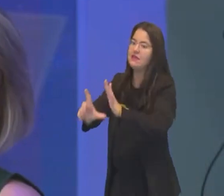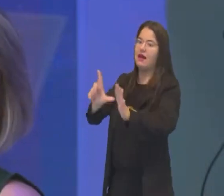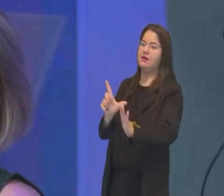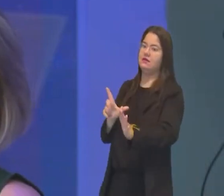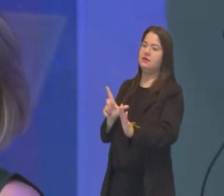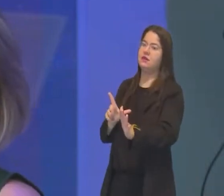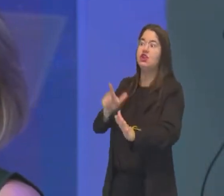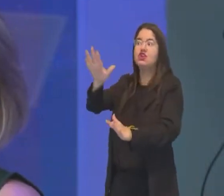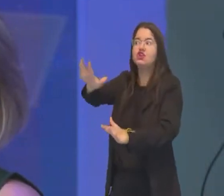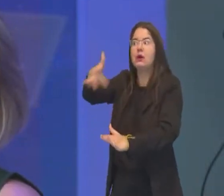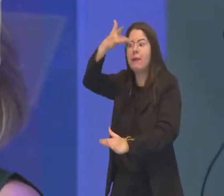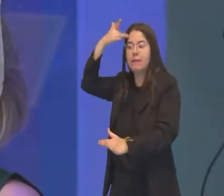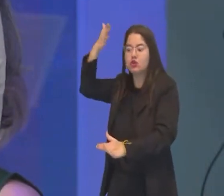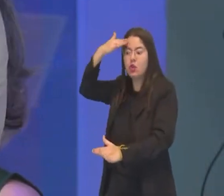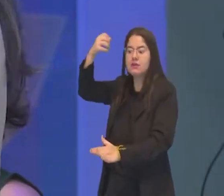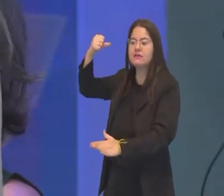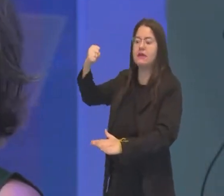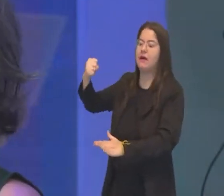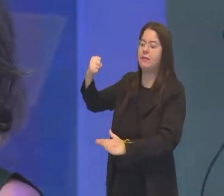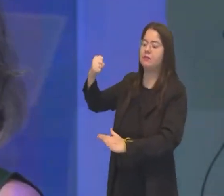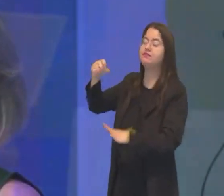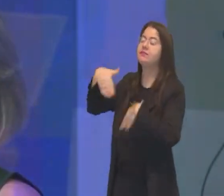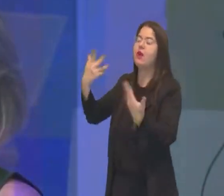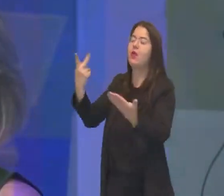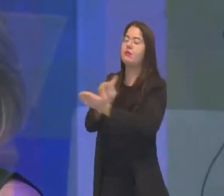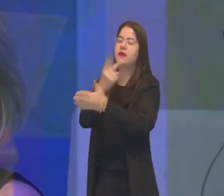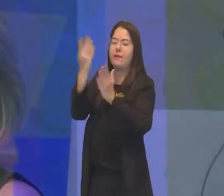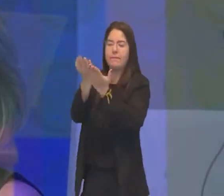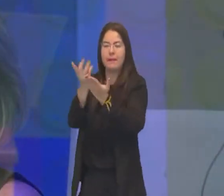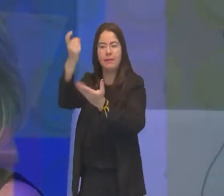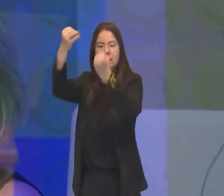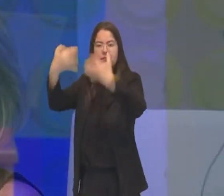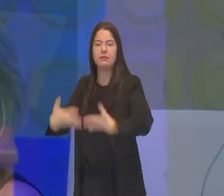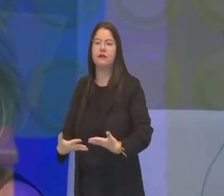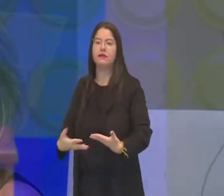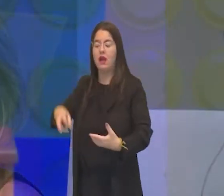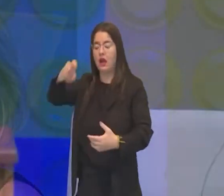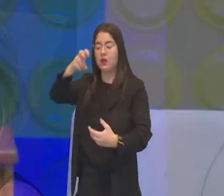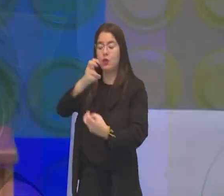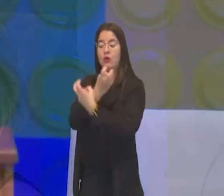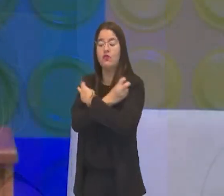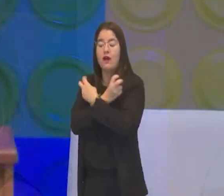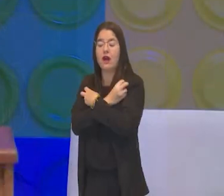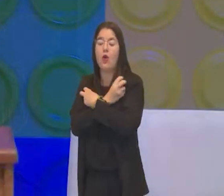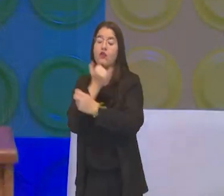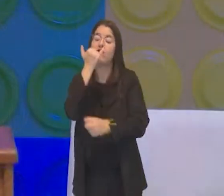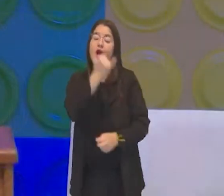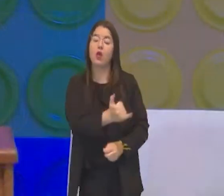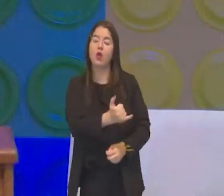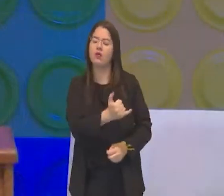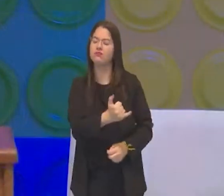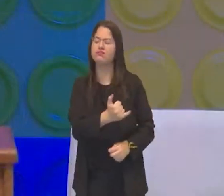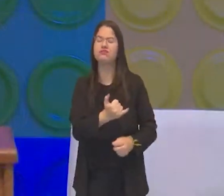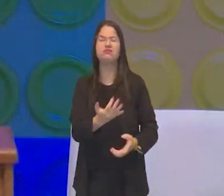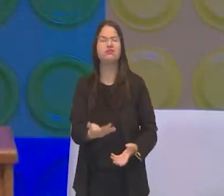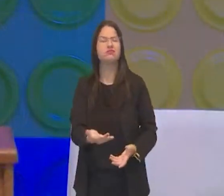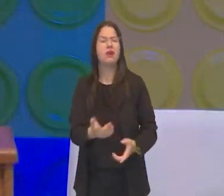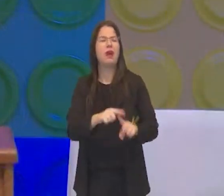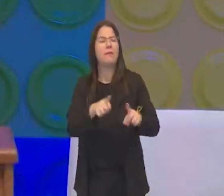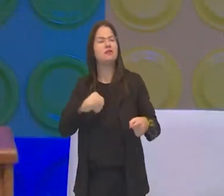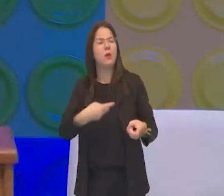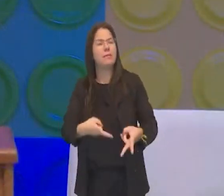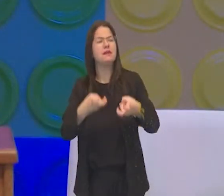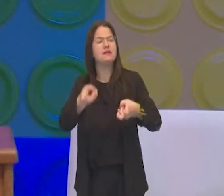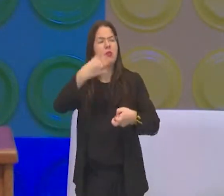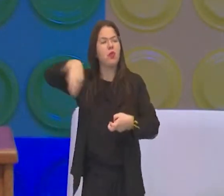isso aí. E a Bíblia fala que o faraó disse a José: mas eu estou vendo que o Espírito de